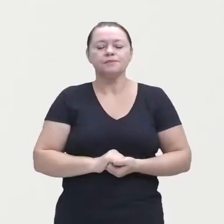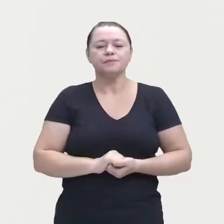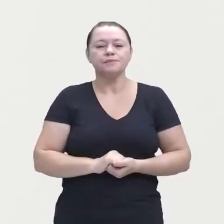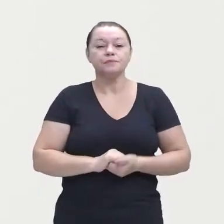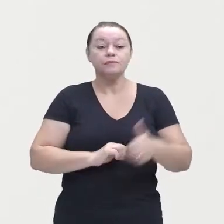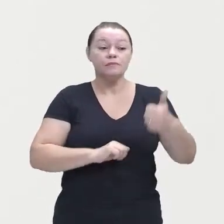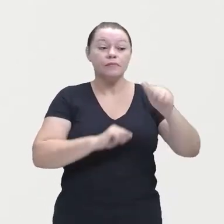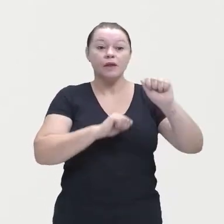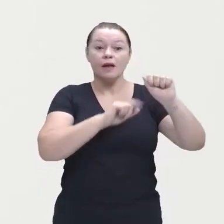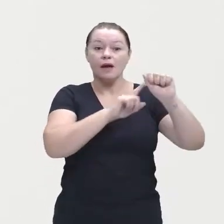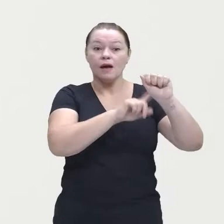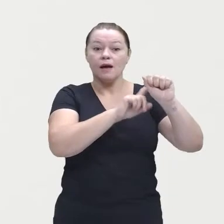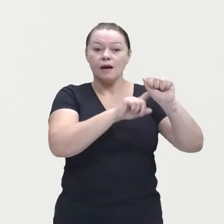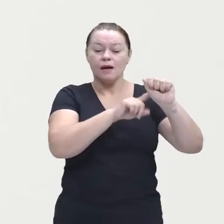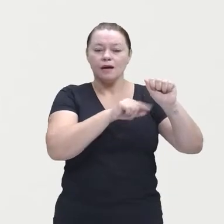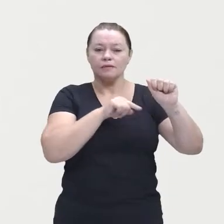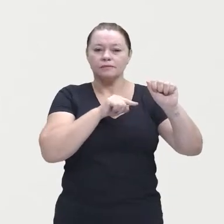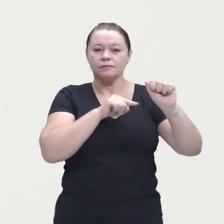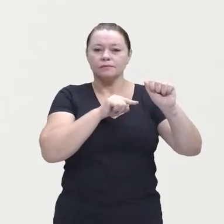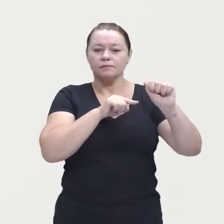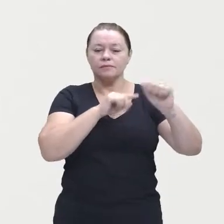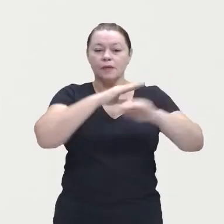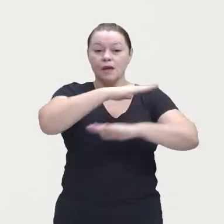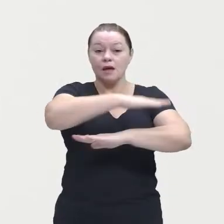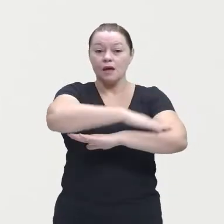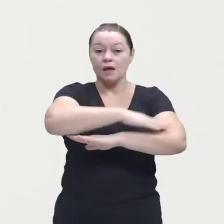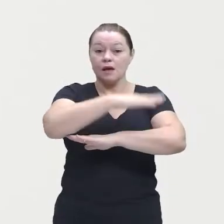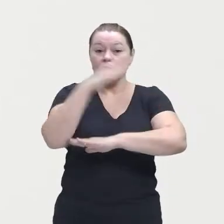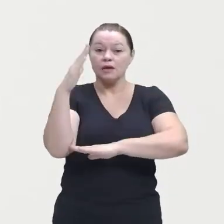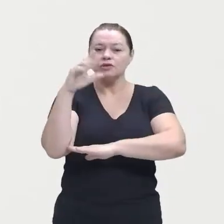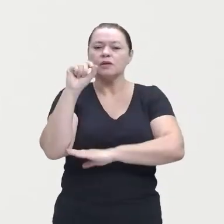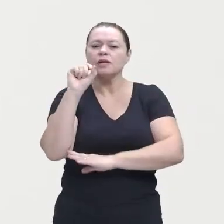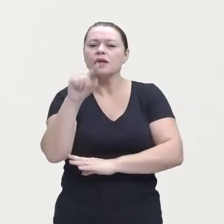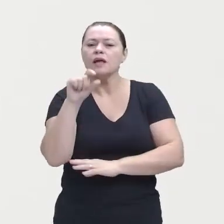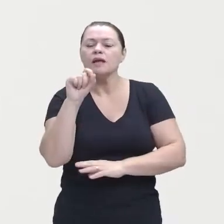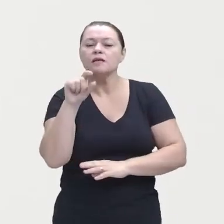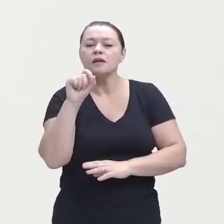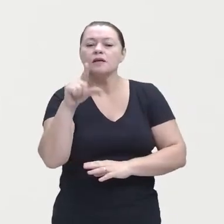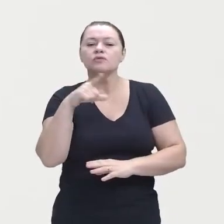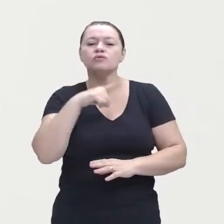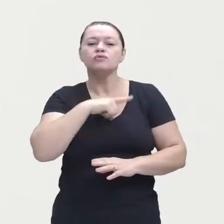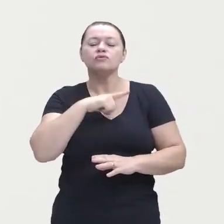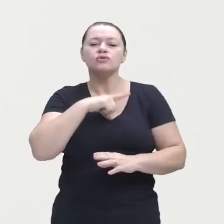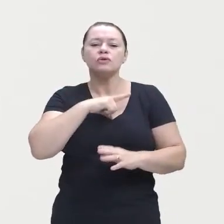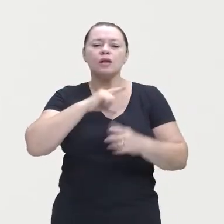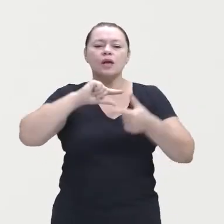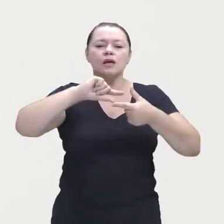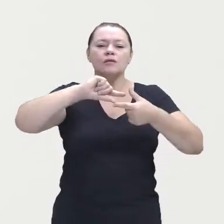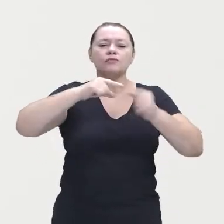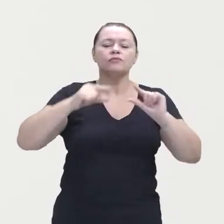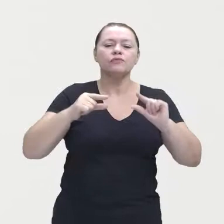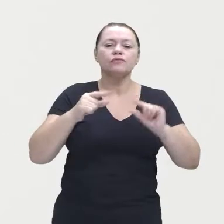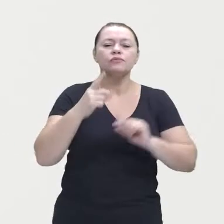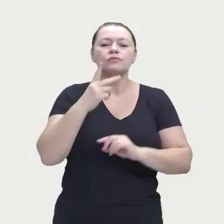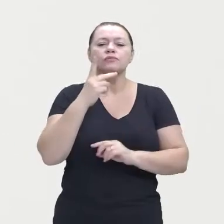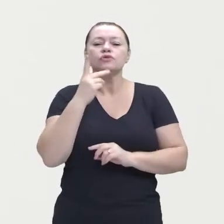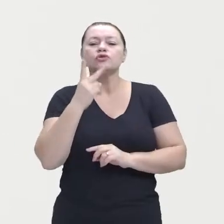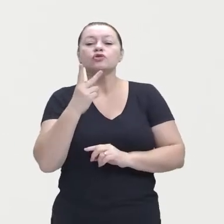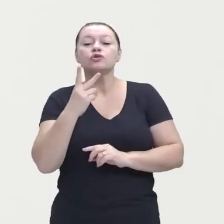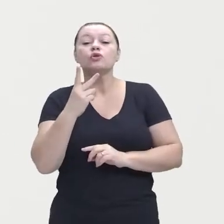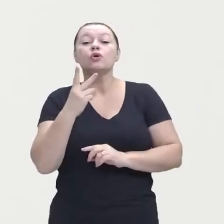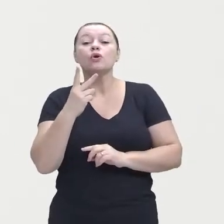Letra A. As janelas azuis têm o formato de 2.